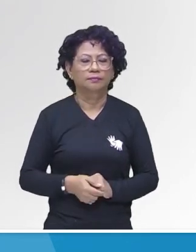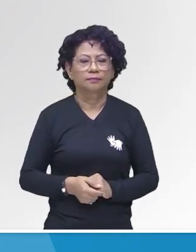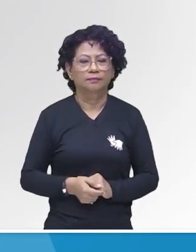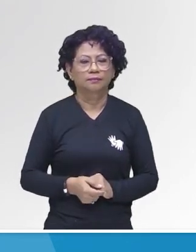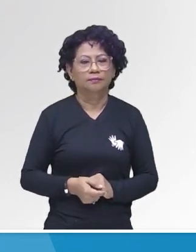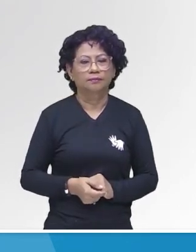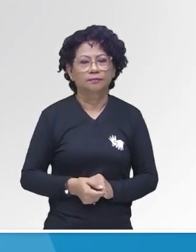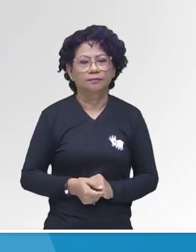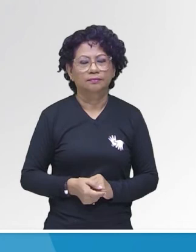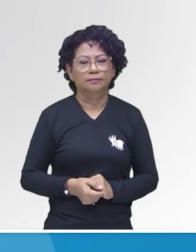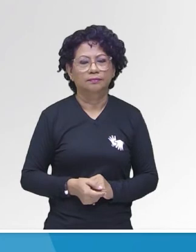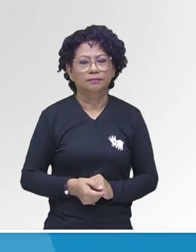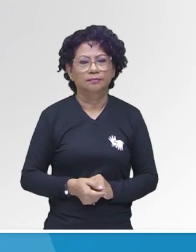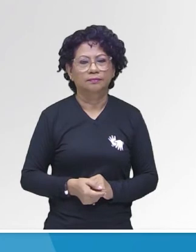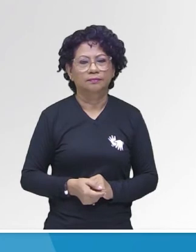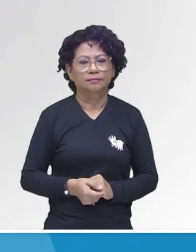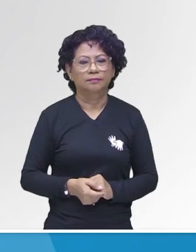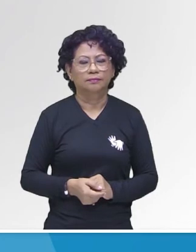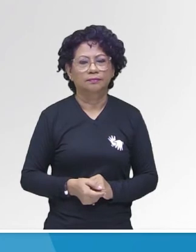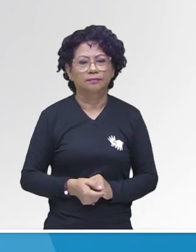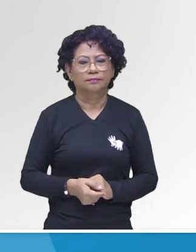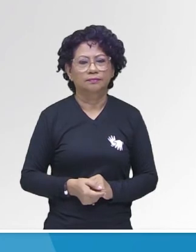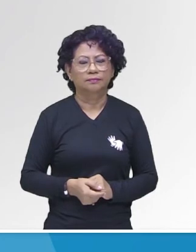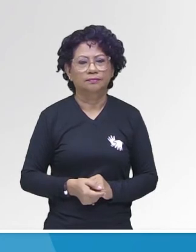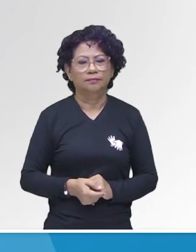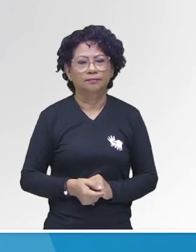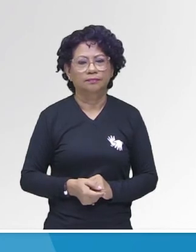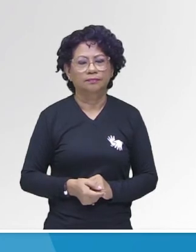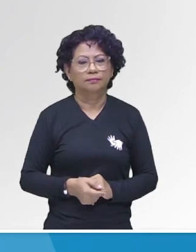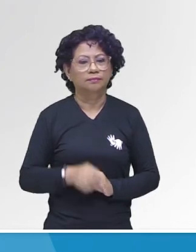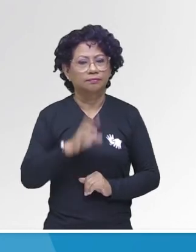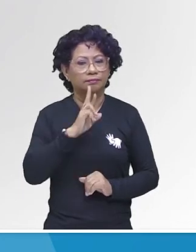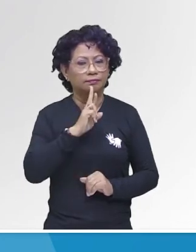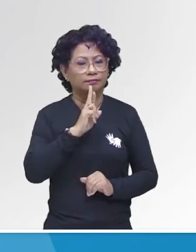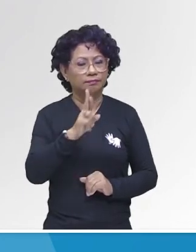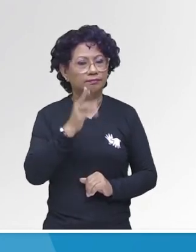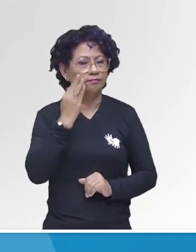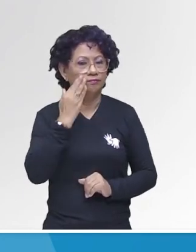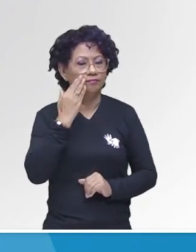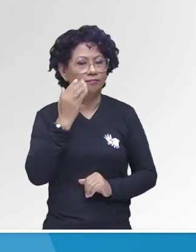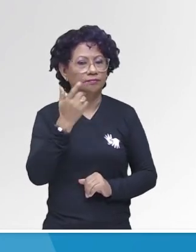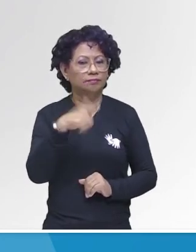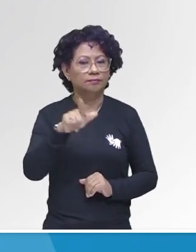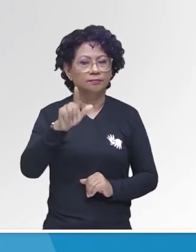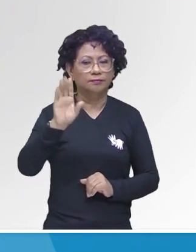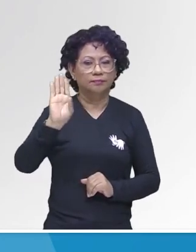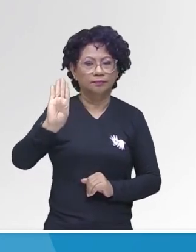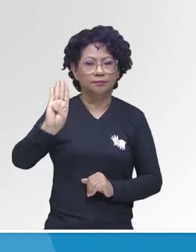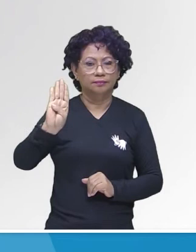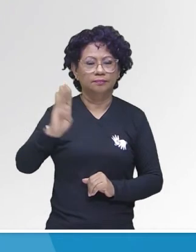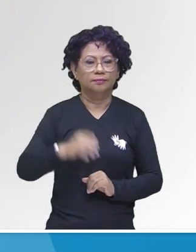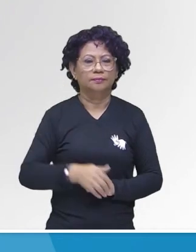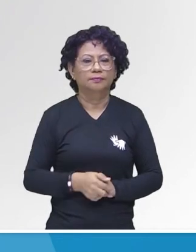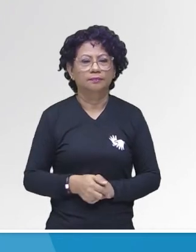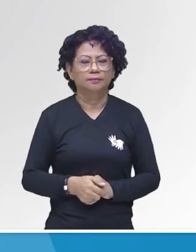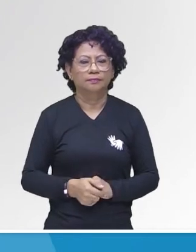que temos na pirâmide. Então, a resposta aí, vamos voltar para o nosso item.